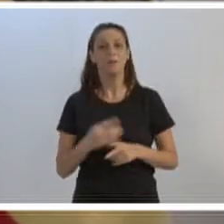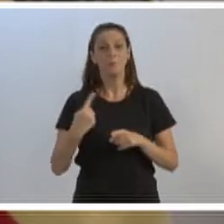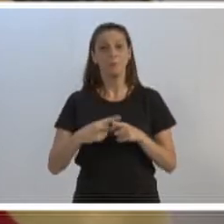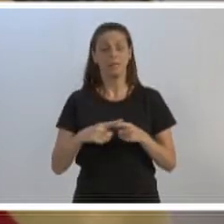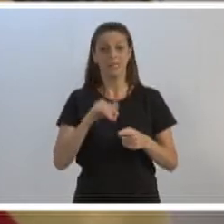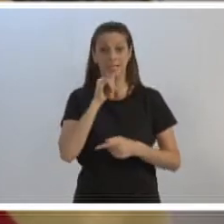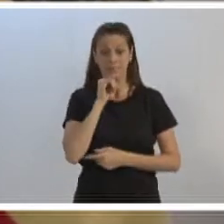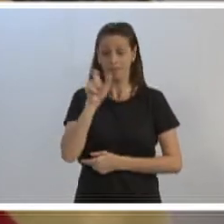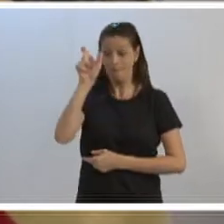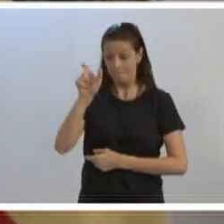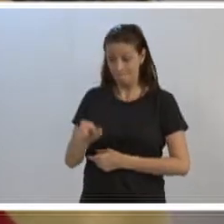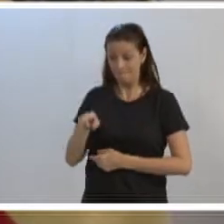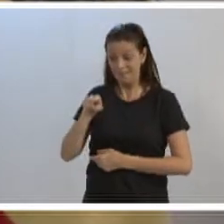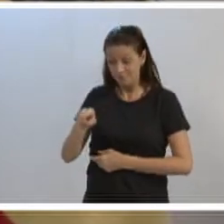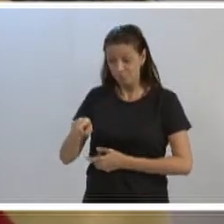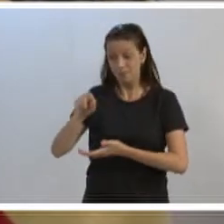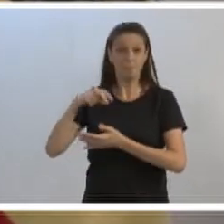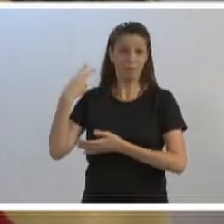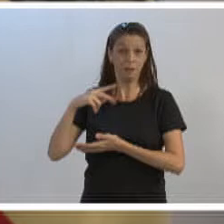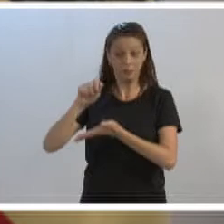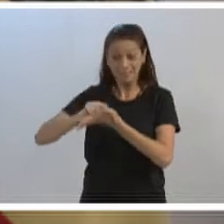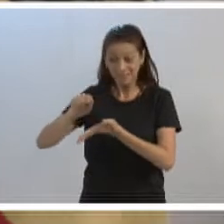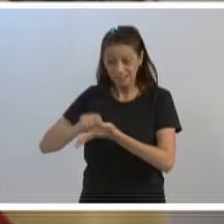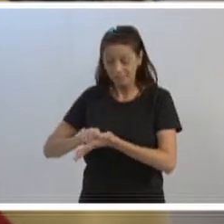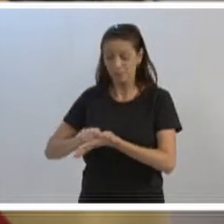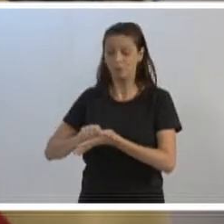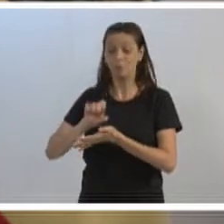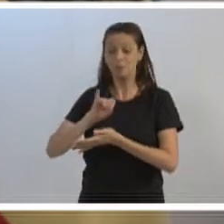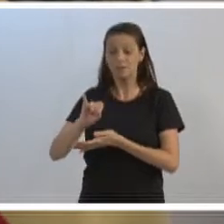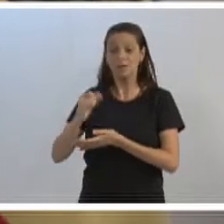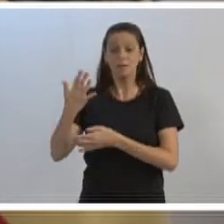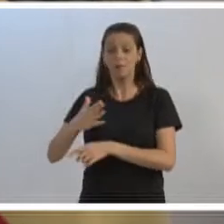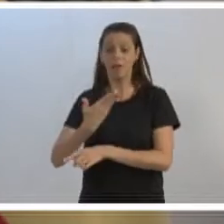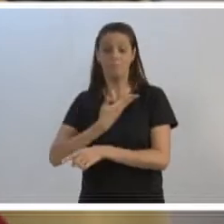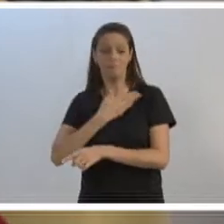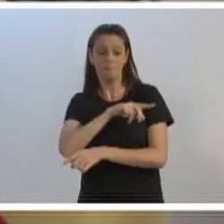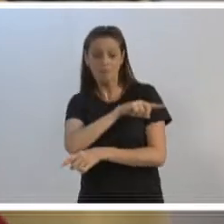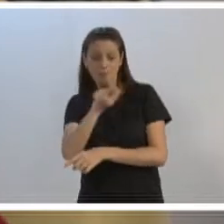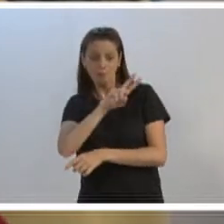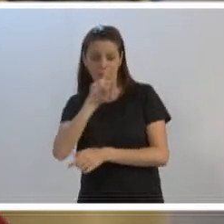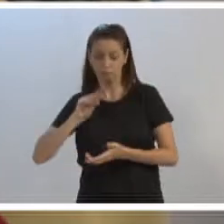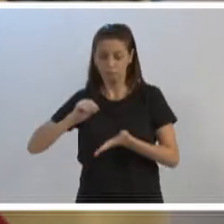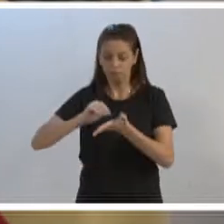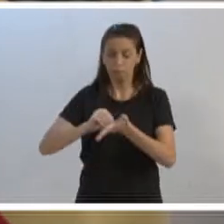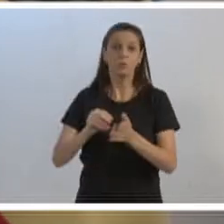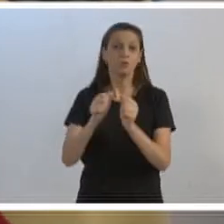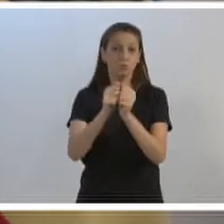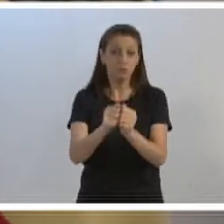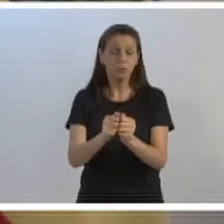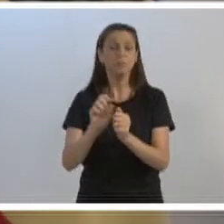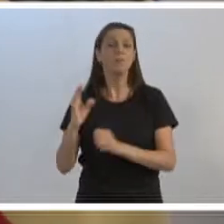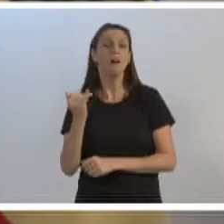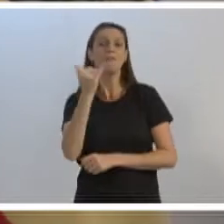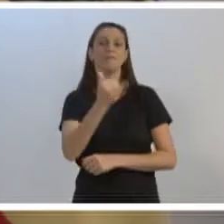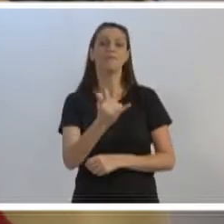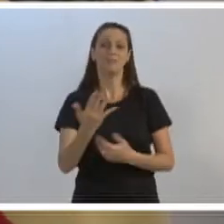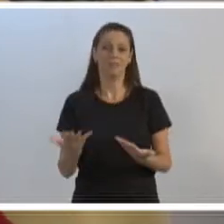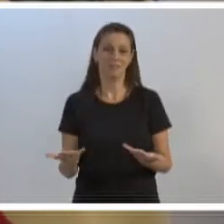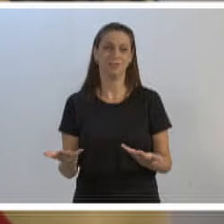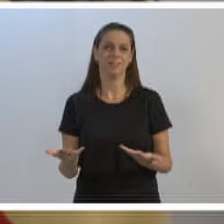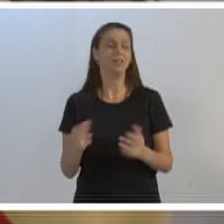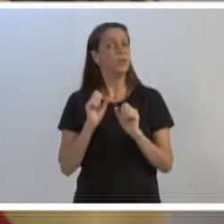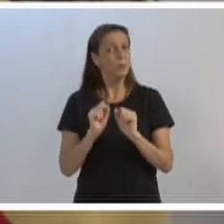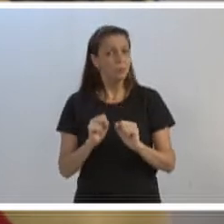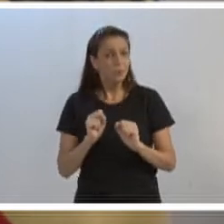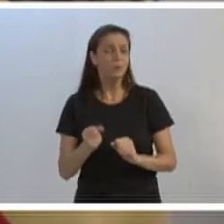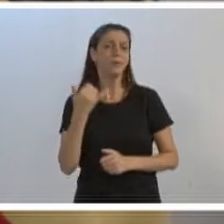autor não quer que esteja dentro dessa moção, possa, pelo menos, comunicar, pelo menos